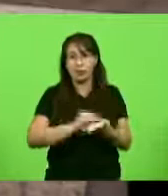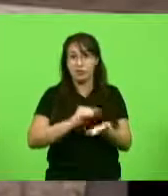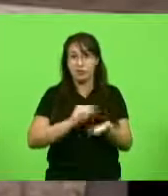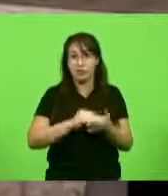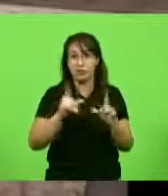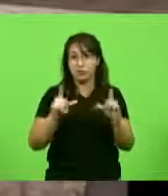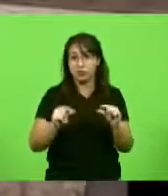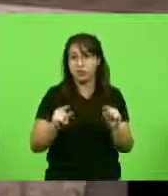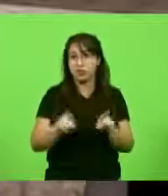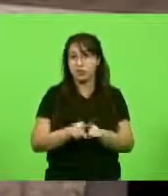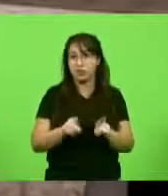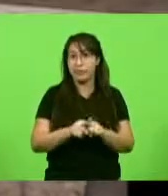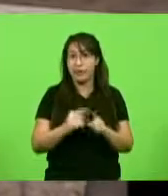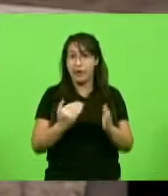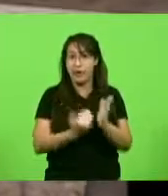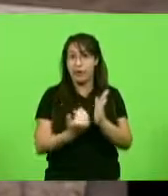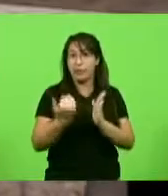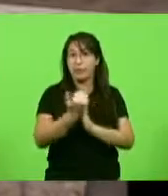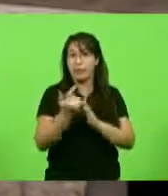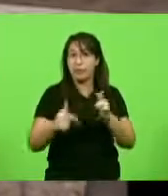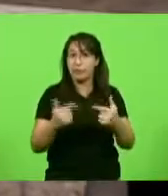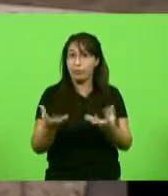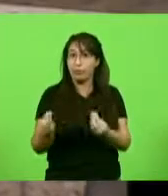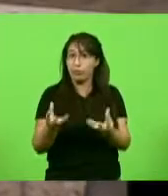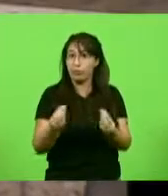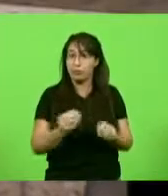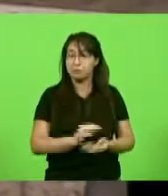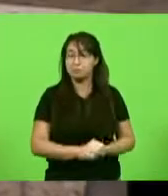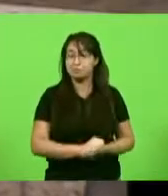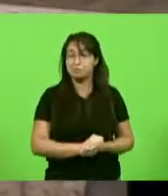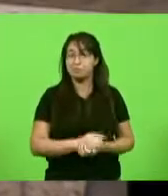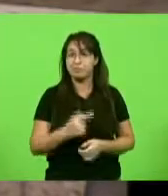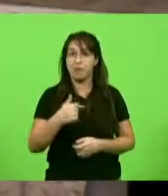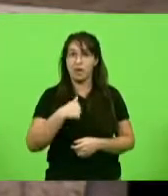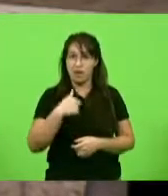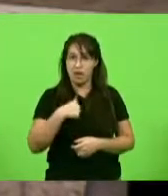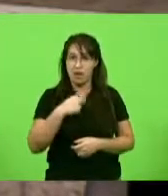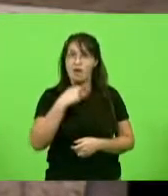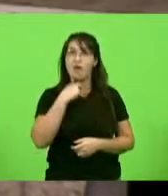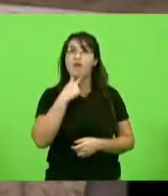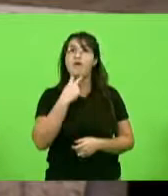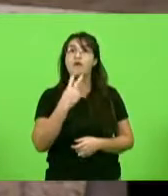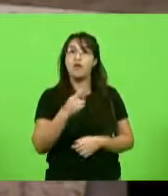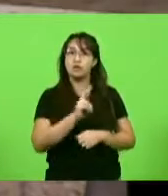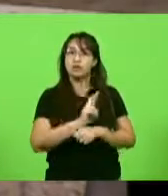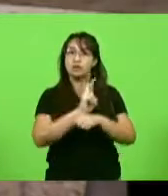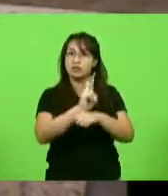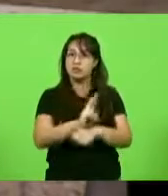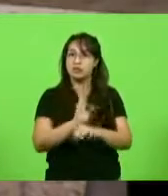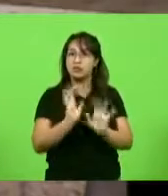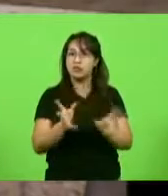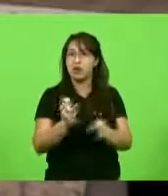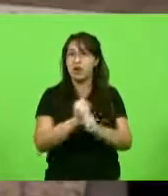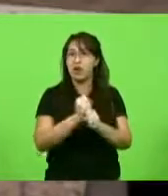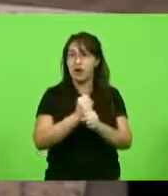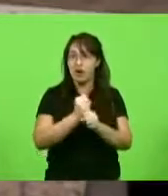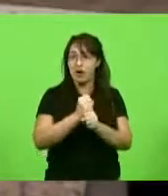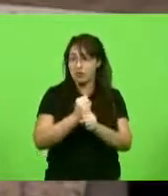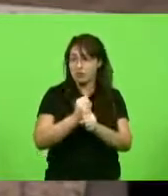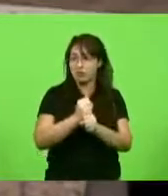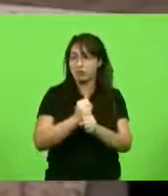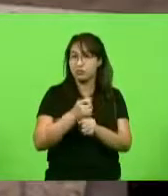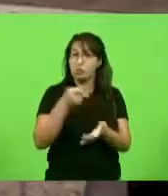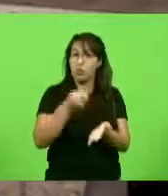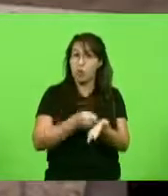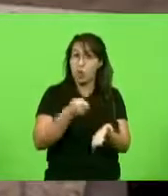fantástica. E eu tenho sido uma voz aqui nesse Parlamento há alguns anos e tenho cobrado que, se